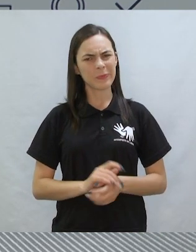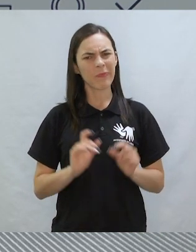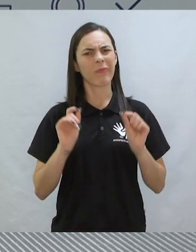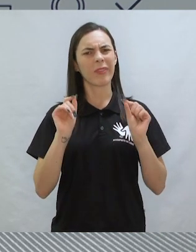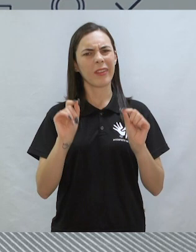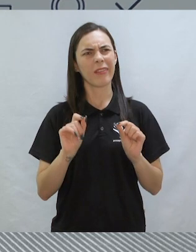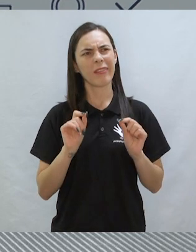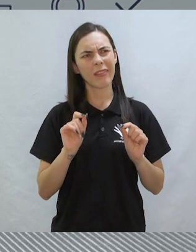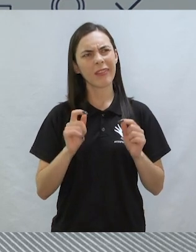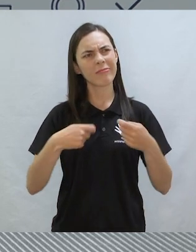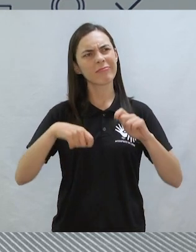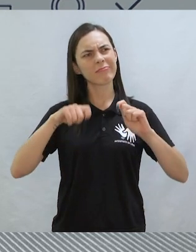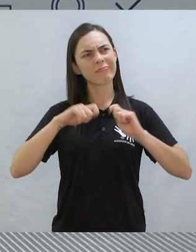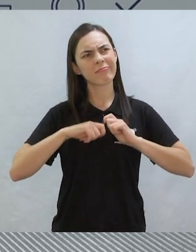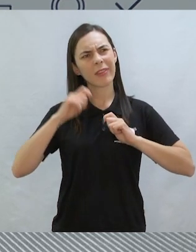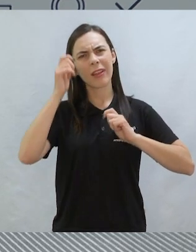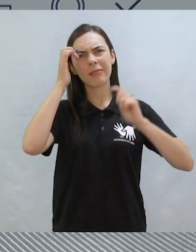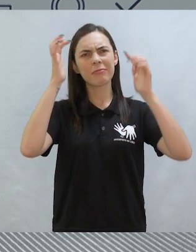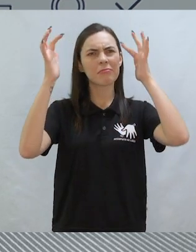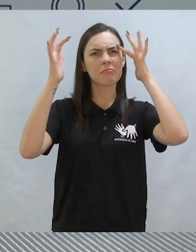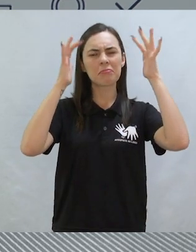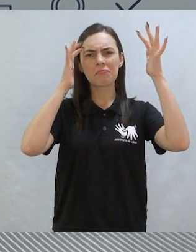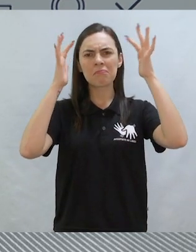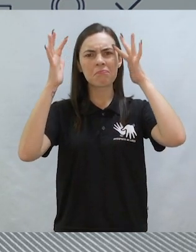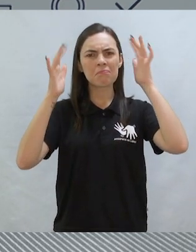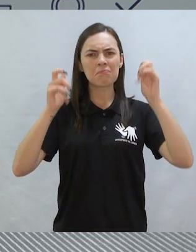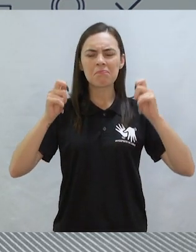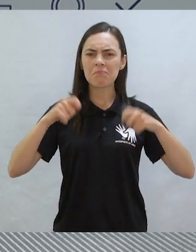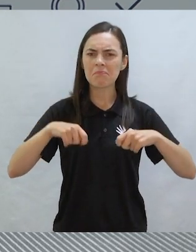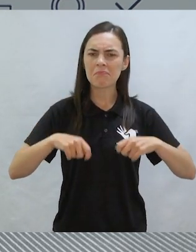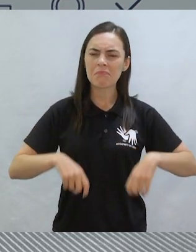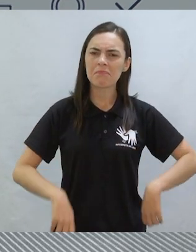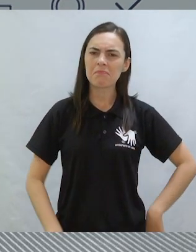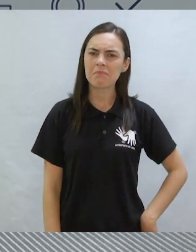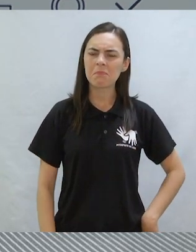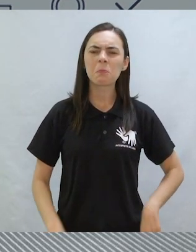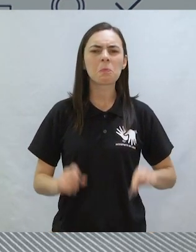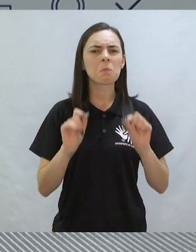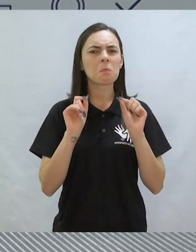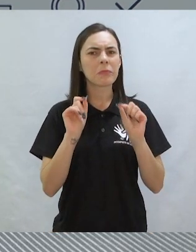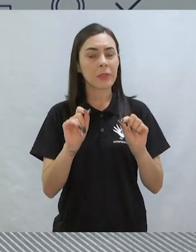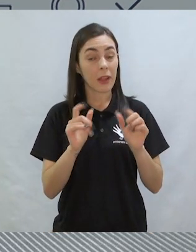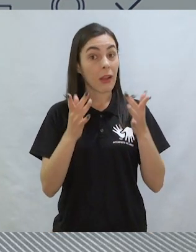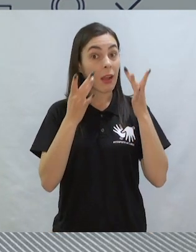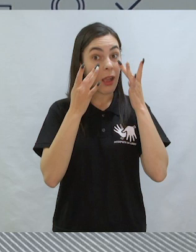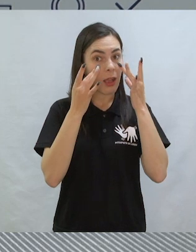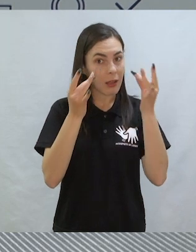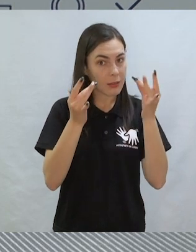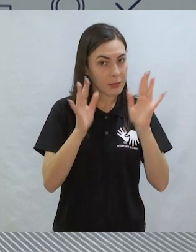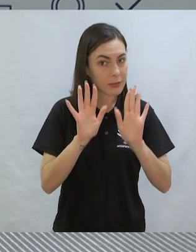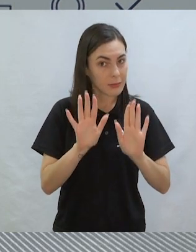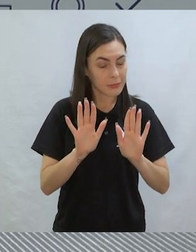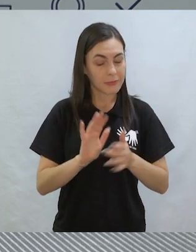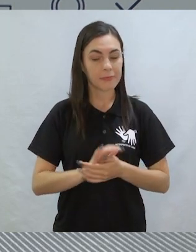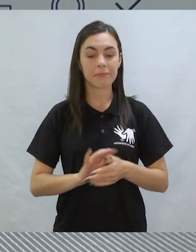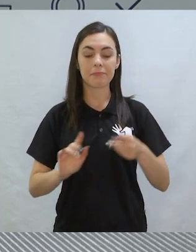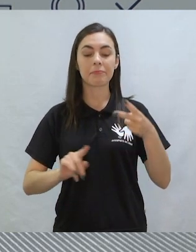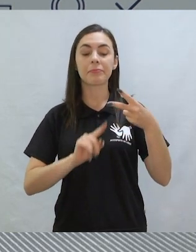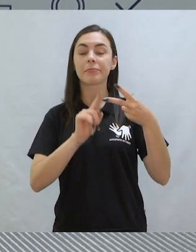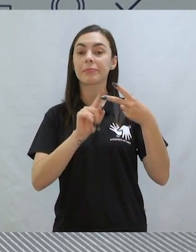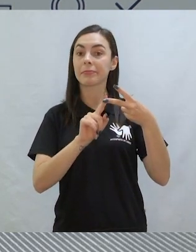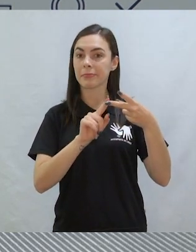O que será que permite que a gente viaje pela imaginação? Vão prestando atenção